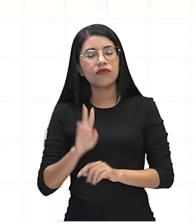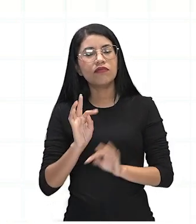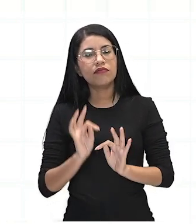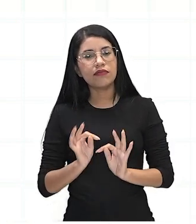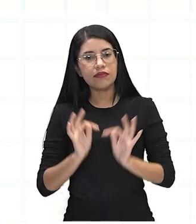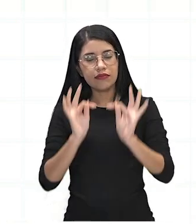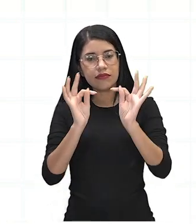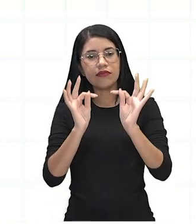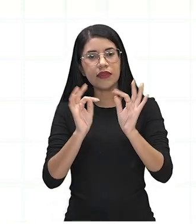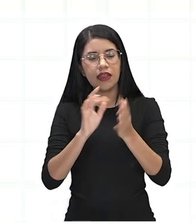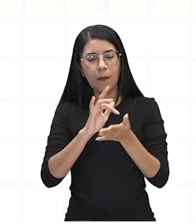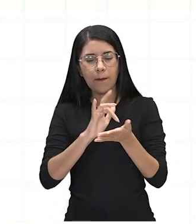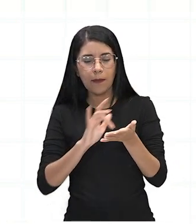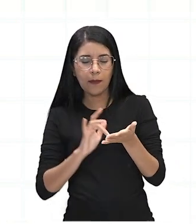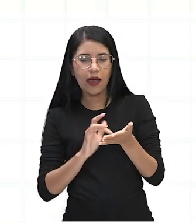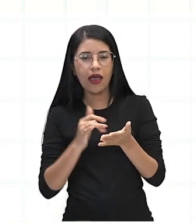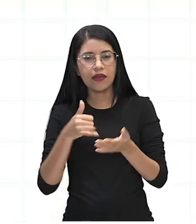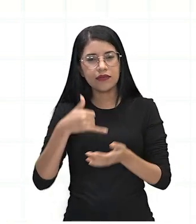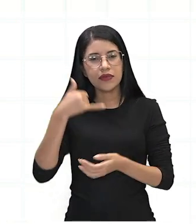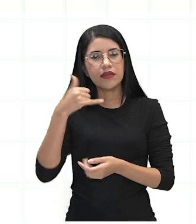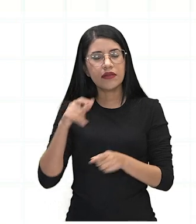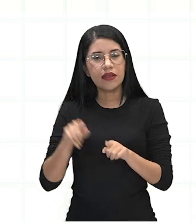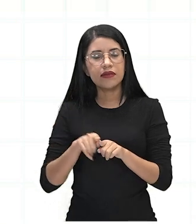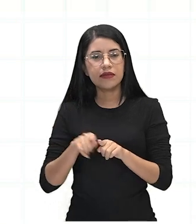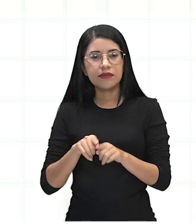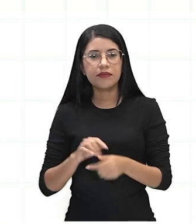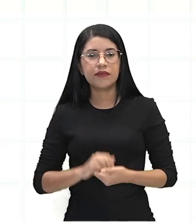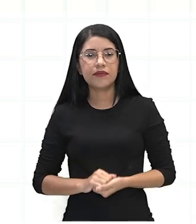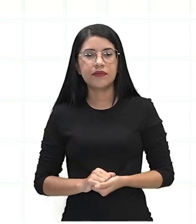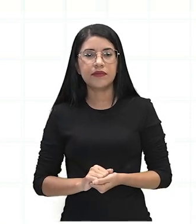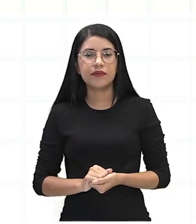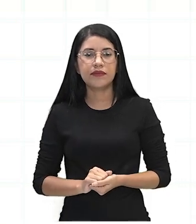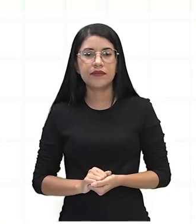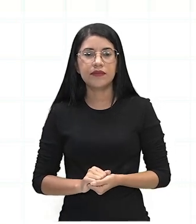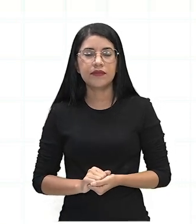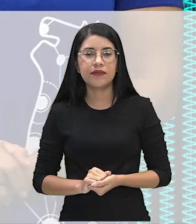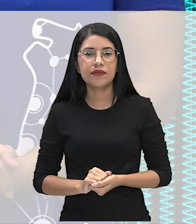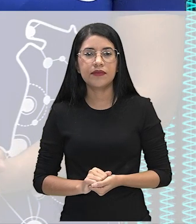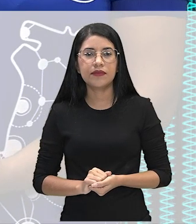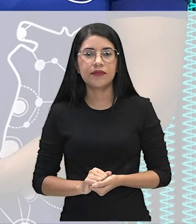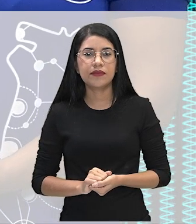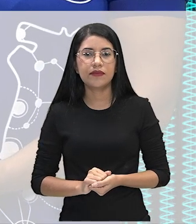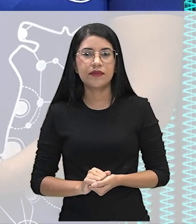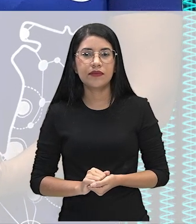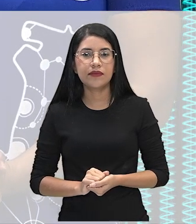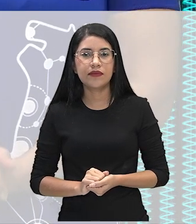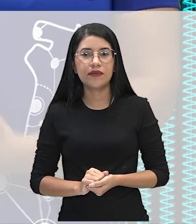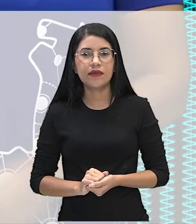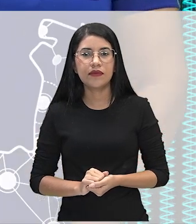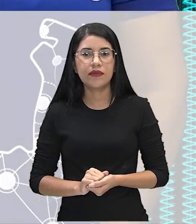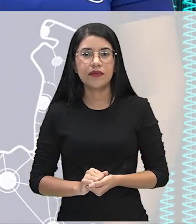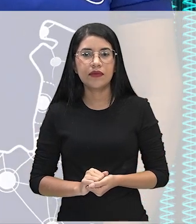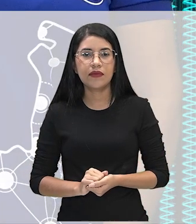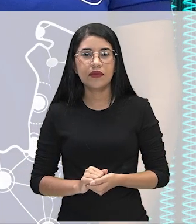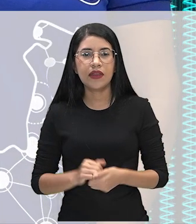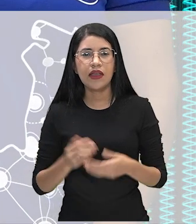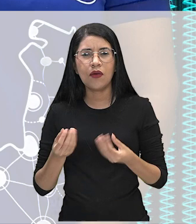focado, né, em telas, gastando muito tempo da vida em telas, certo? Agora vamos ver um pouco sobre